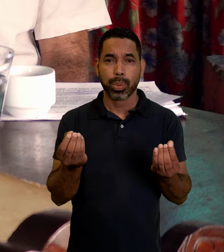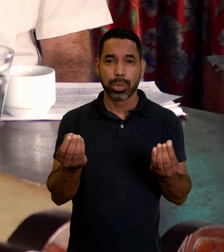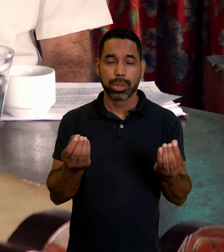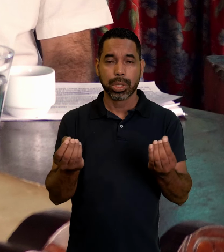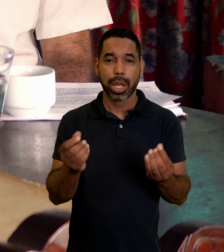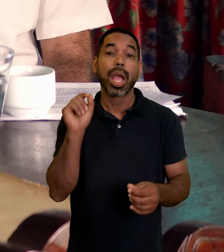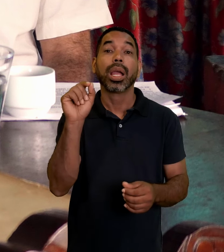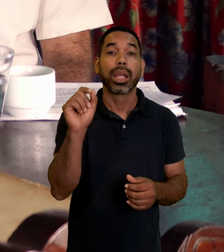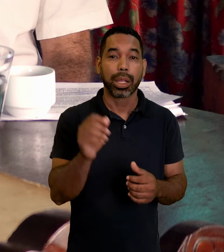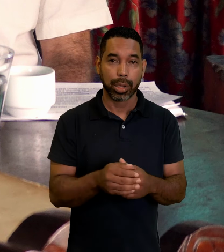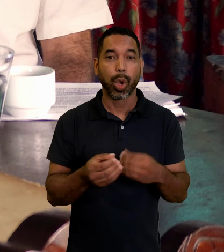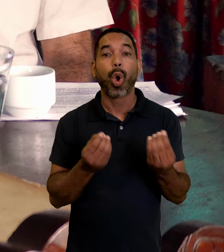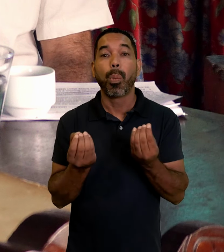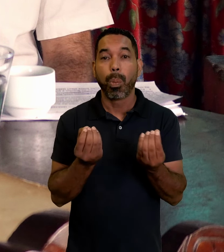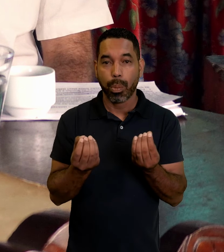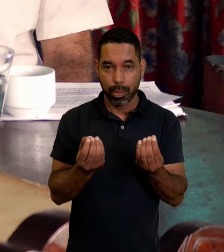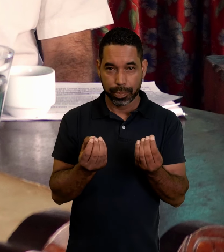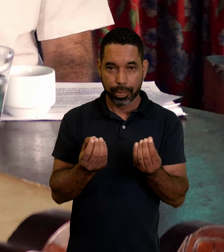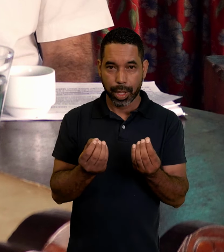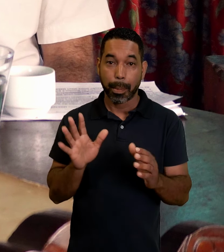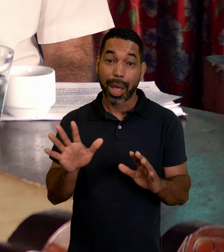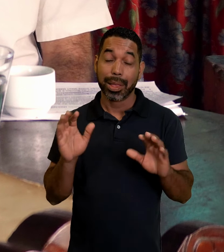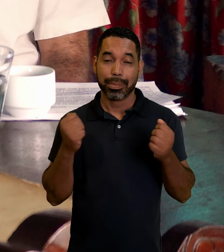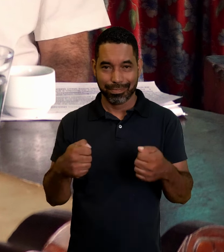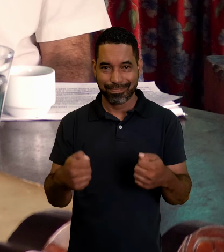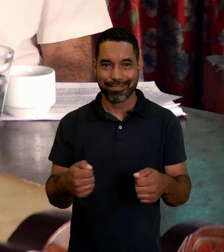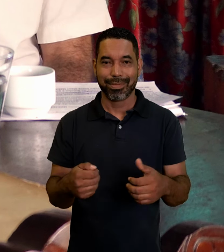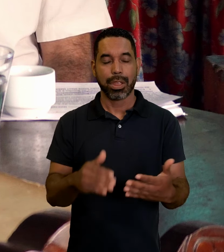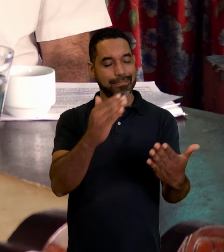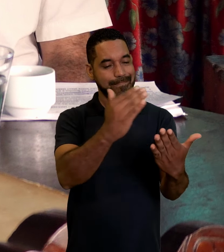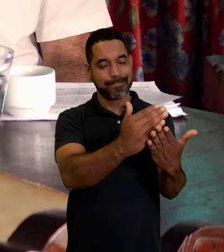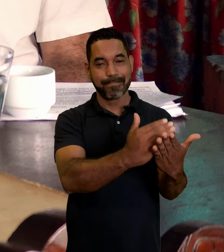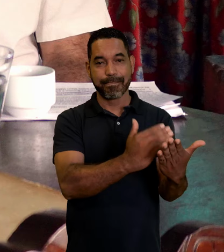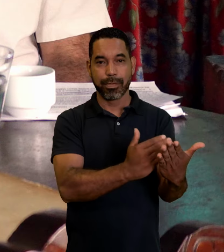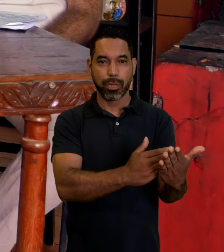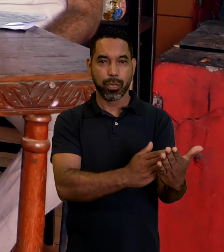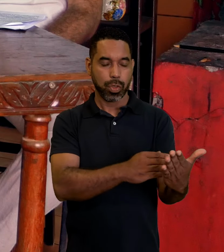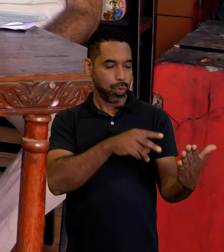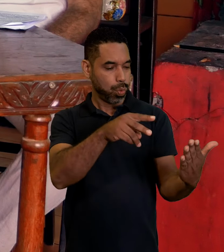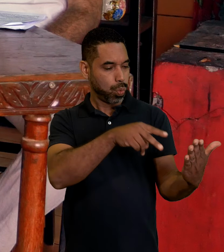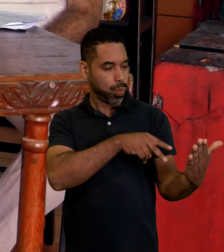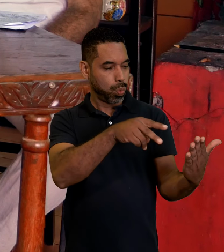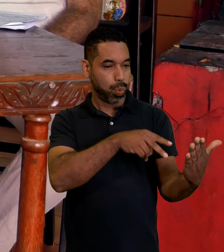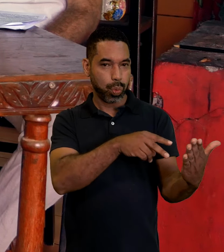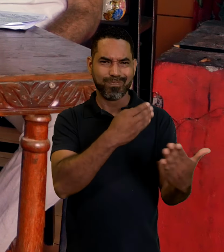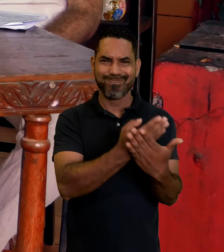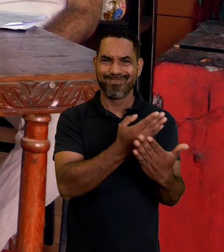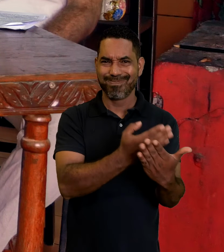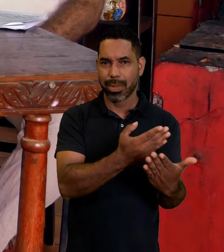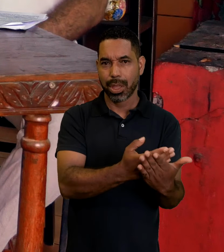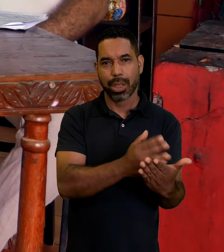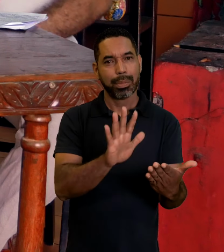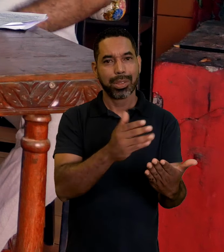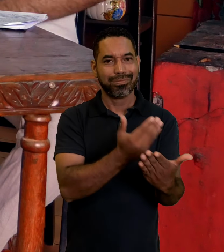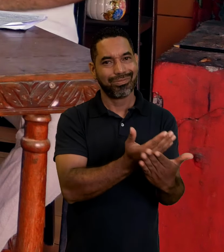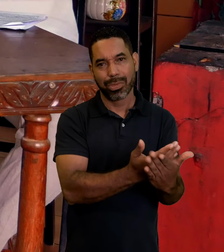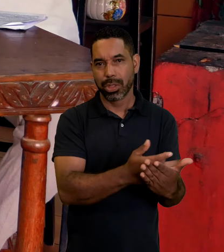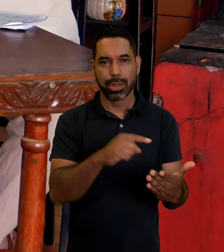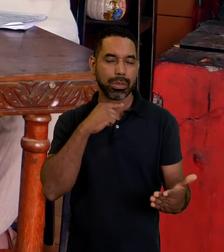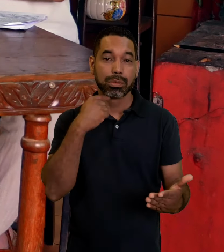gente vai precisar fazer um estudo muito mais profundo para pensar isso, o que é difícil, porque não se tem o registro, mas